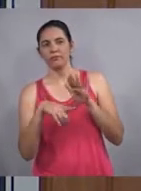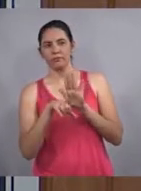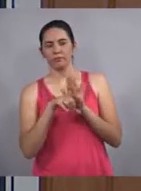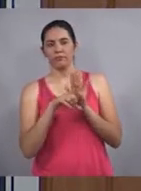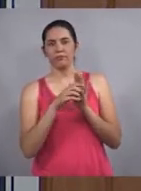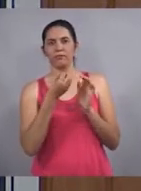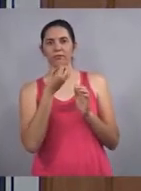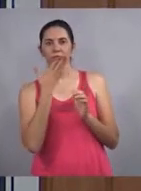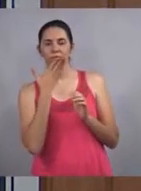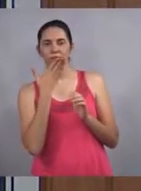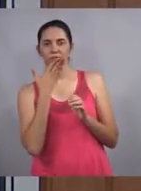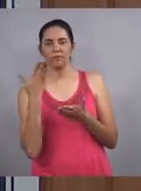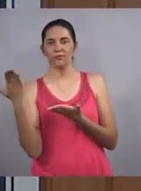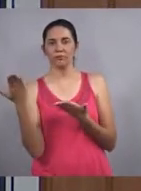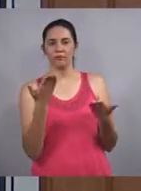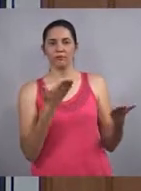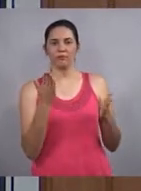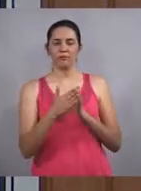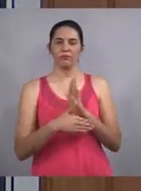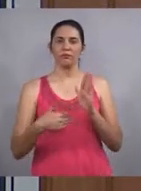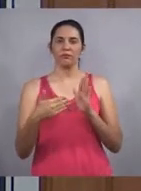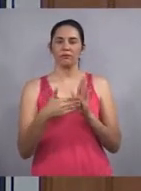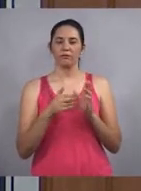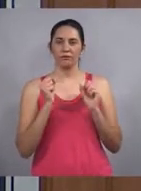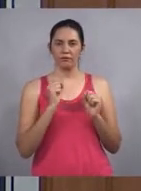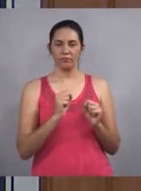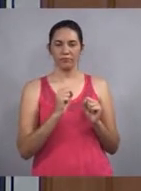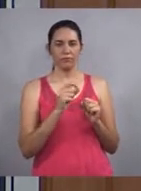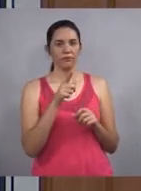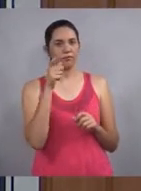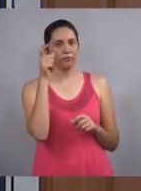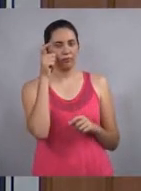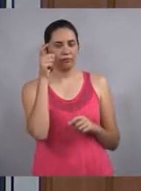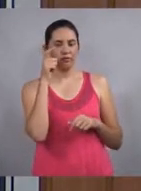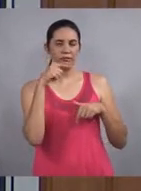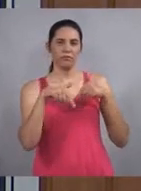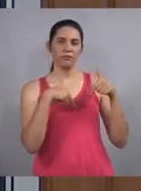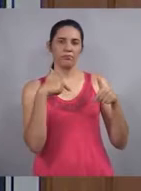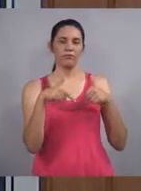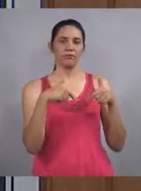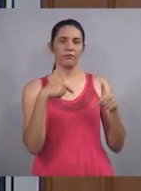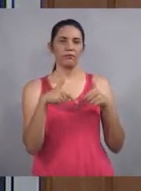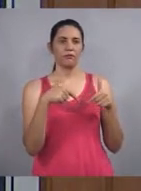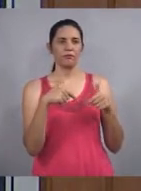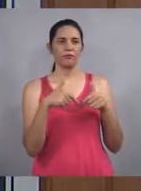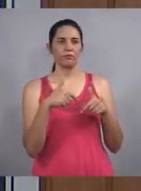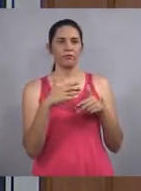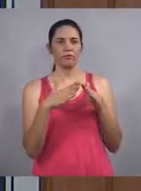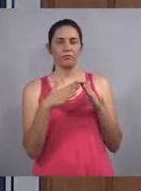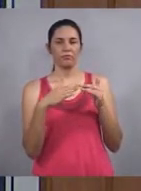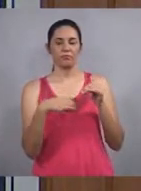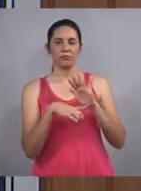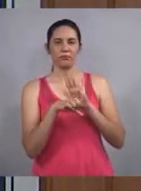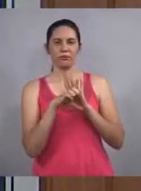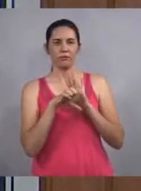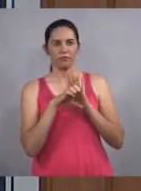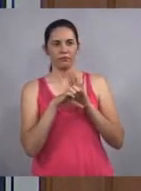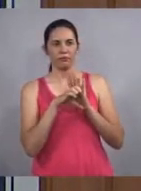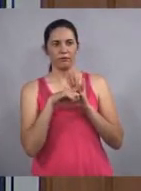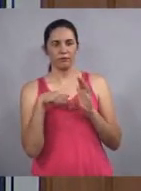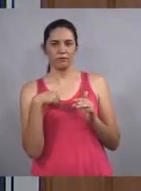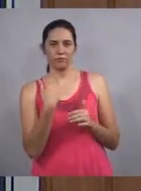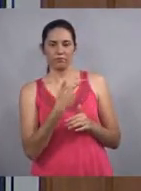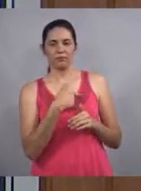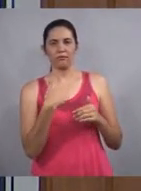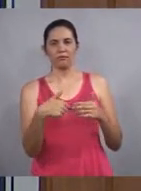seja sempre todos bem-vindos para que possa acompanhar os trabalhos dessa casa. Esse nosso